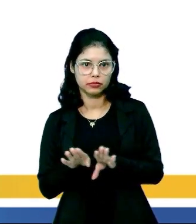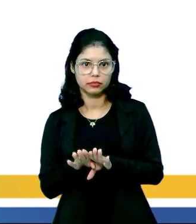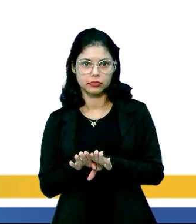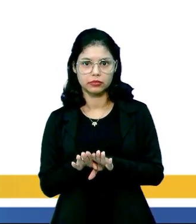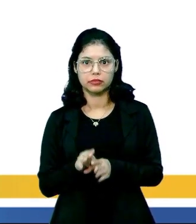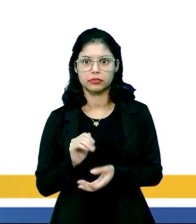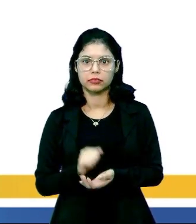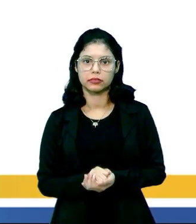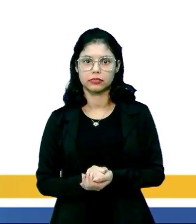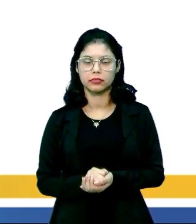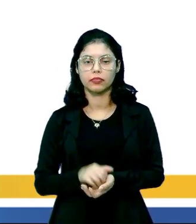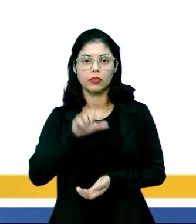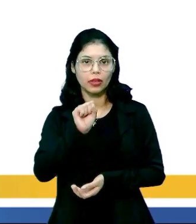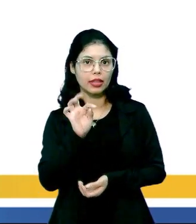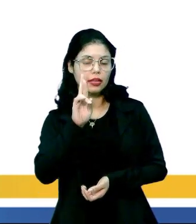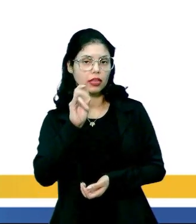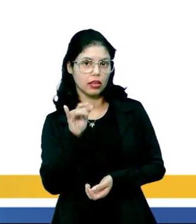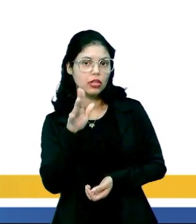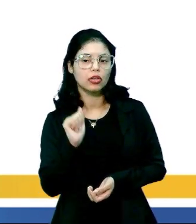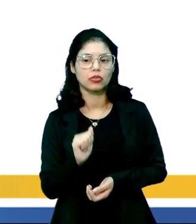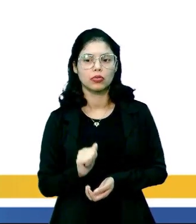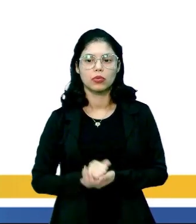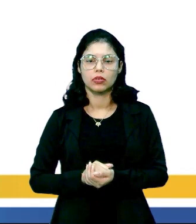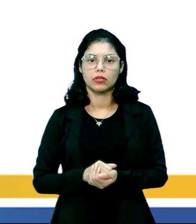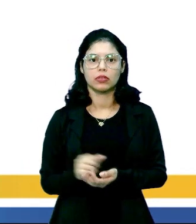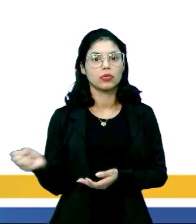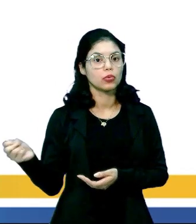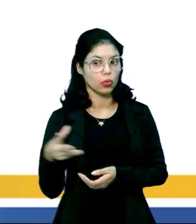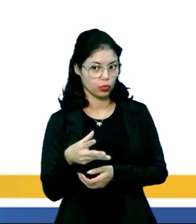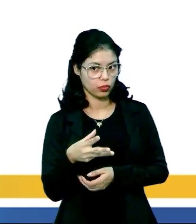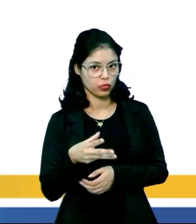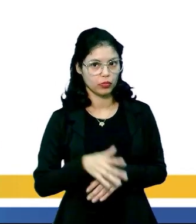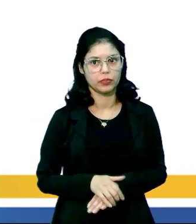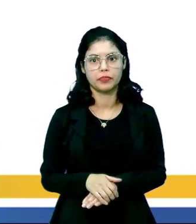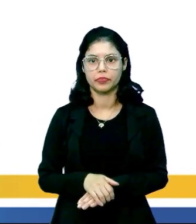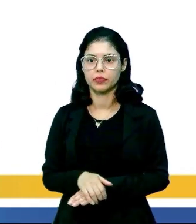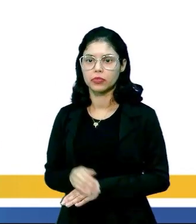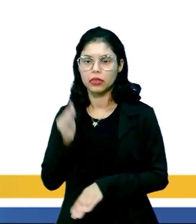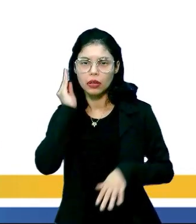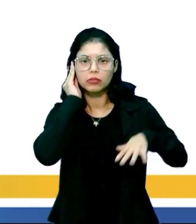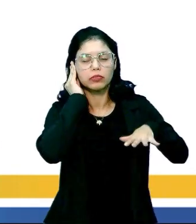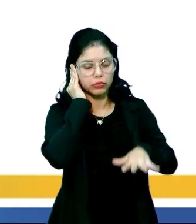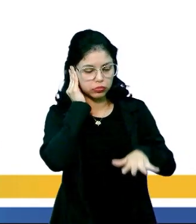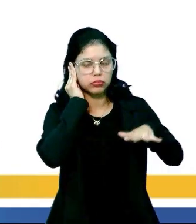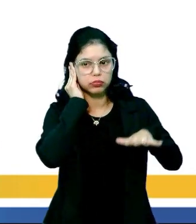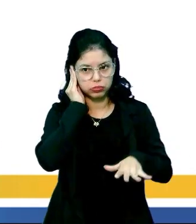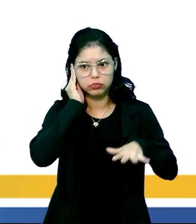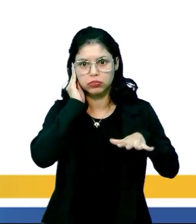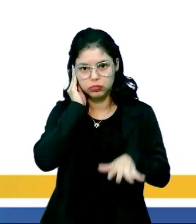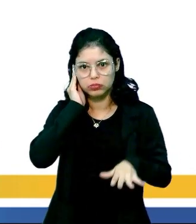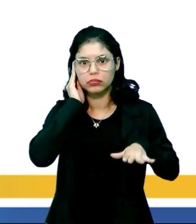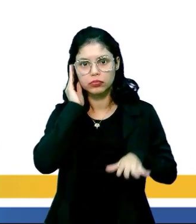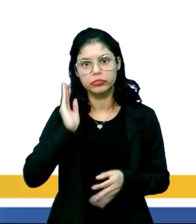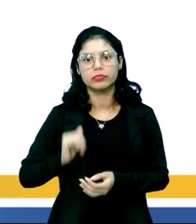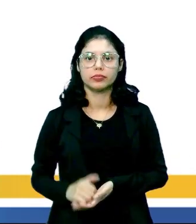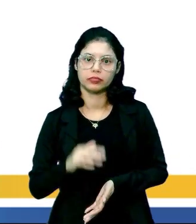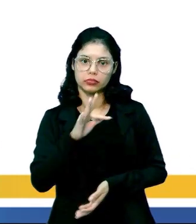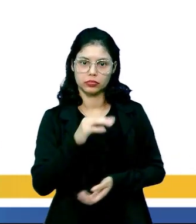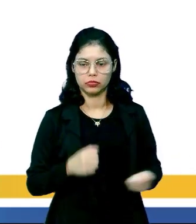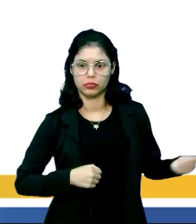sertanejo universitário né que é um ritmo um pouquinho mais novo nós temos electronic music a música